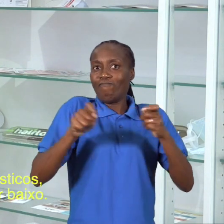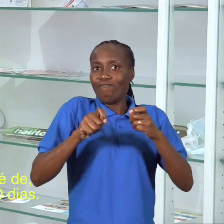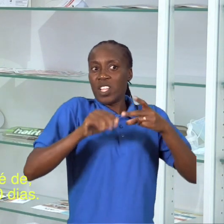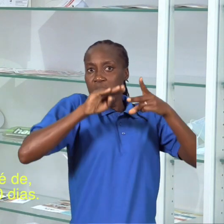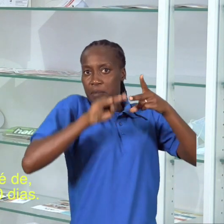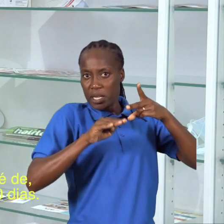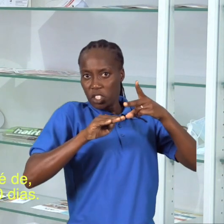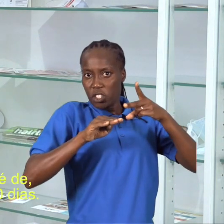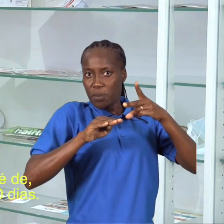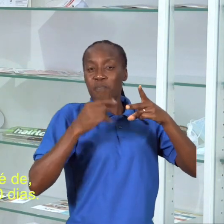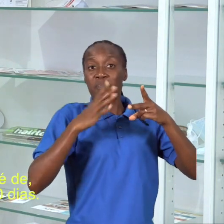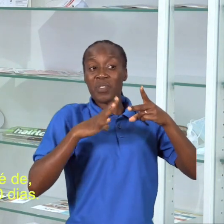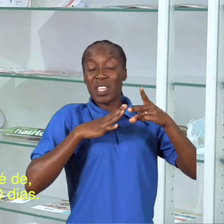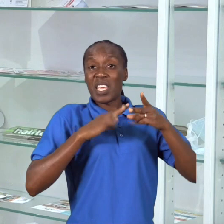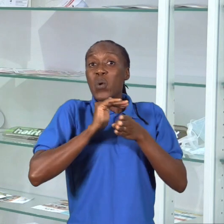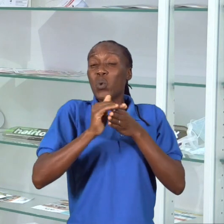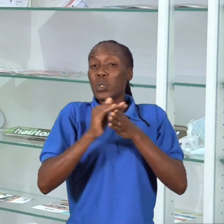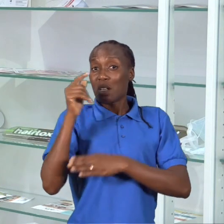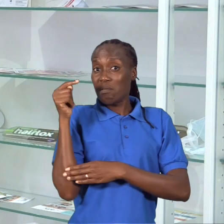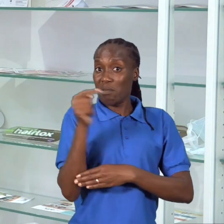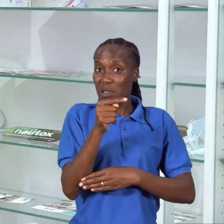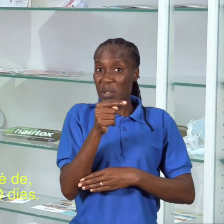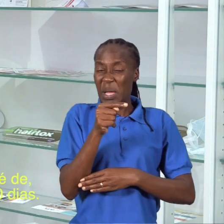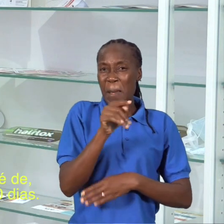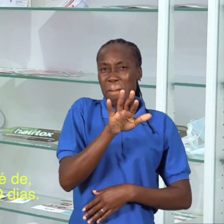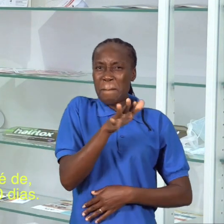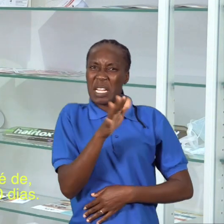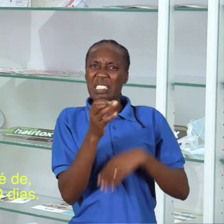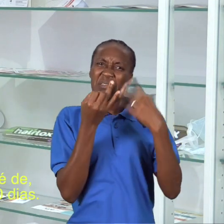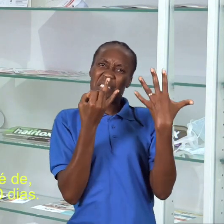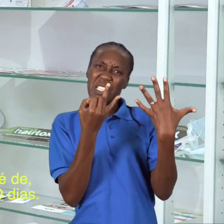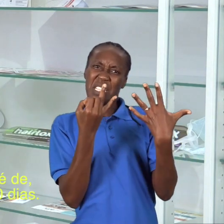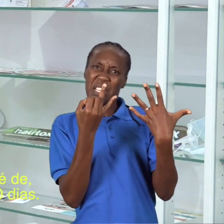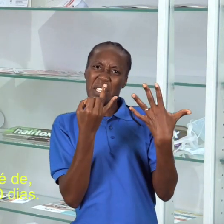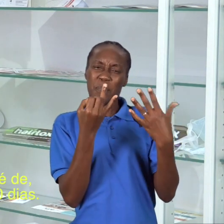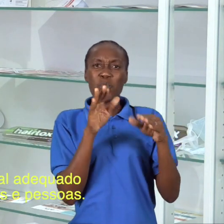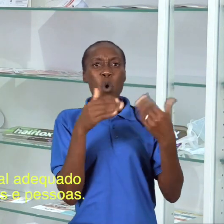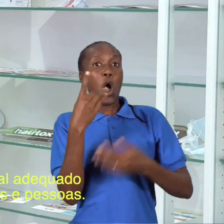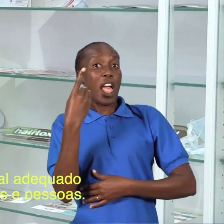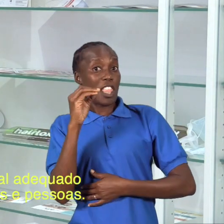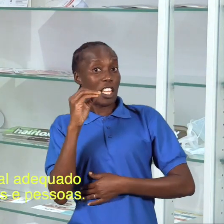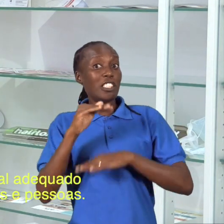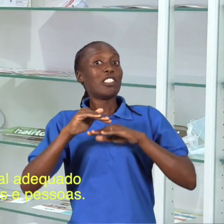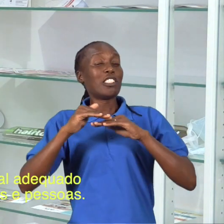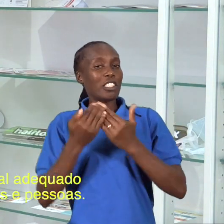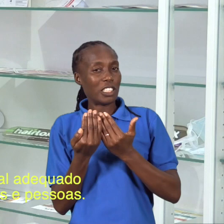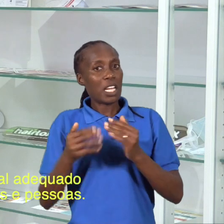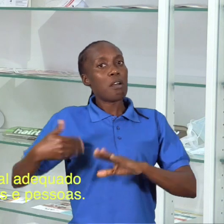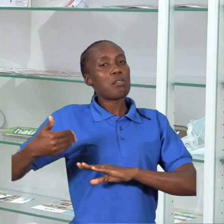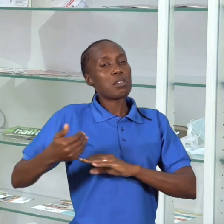E o seu tempo de uso é de mais ou menos 7 a 10 dias. E deve sempre ser